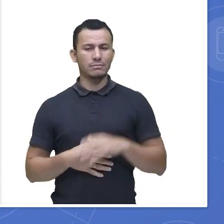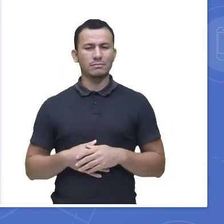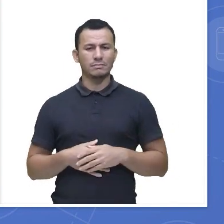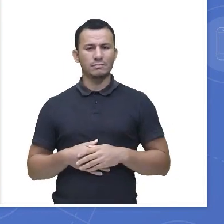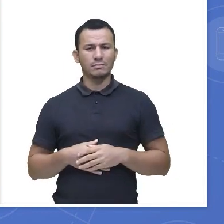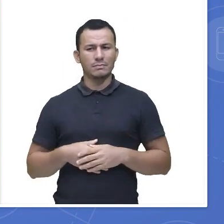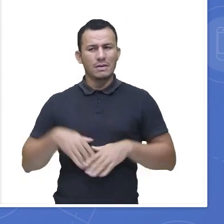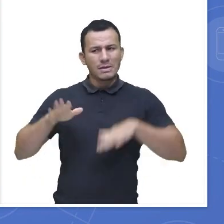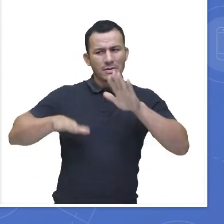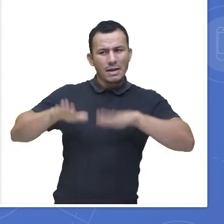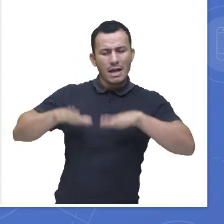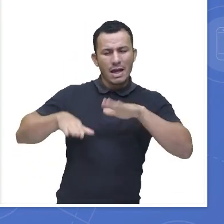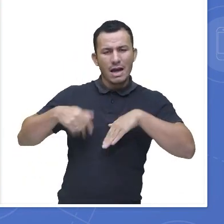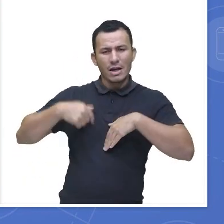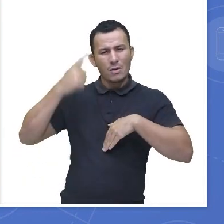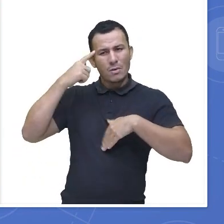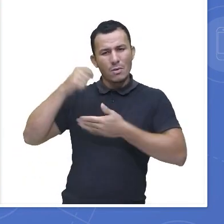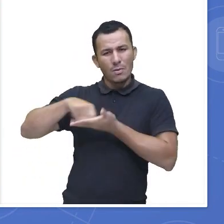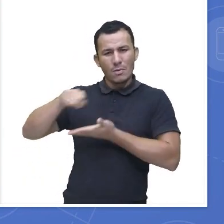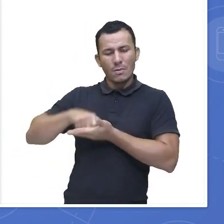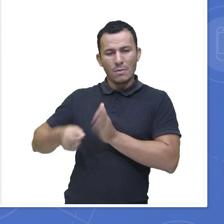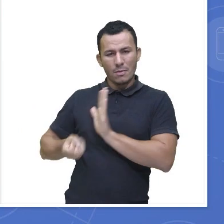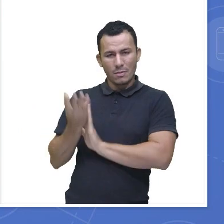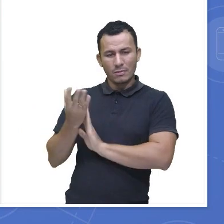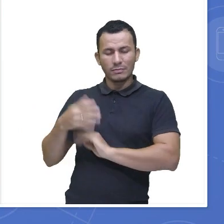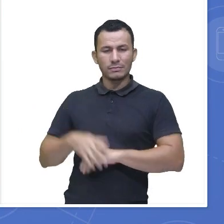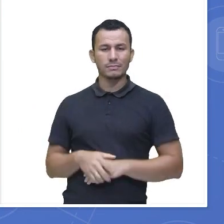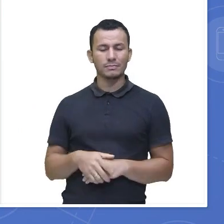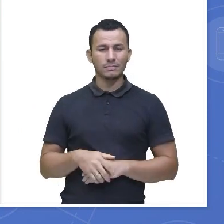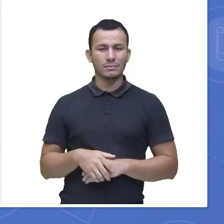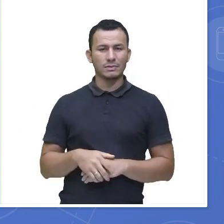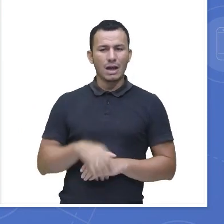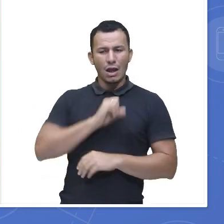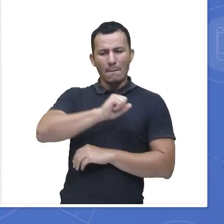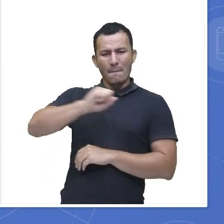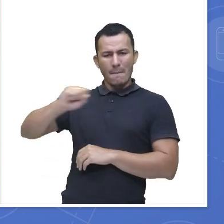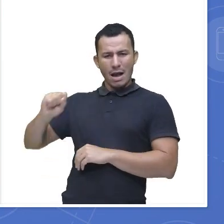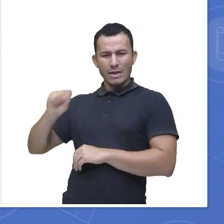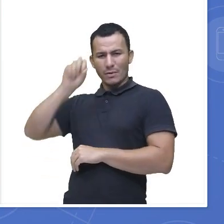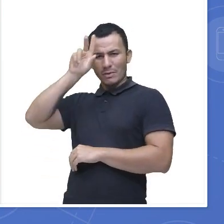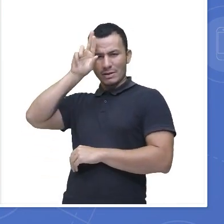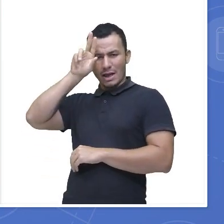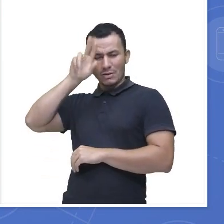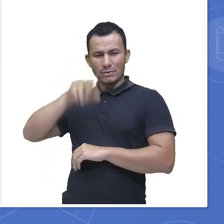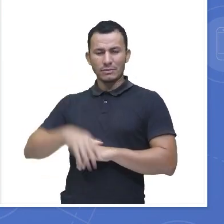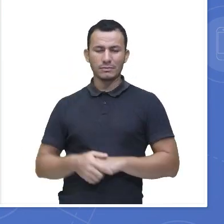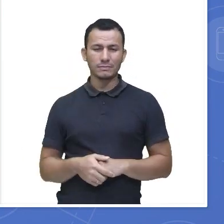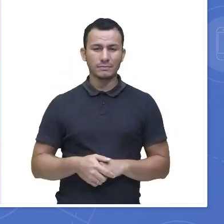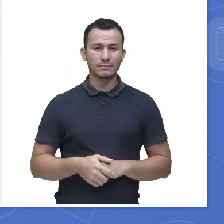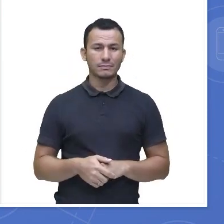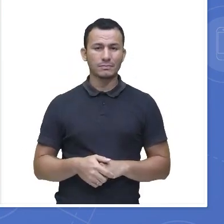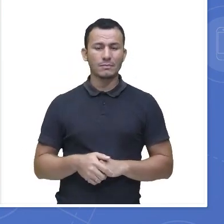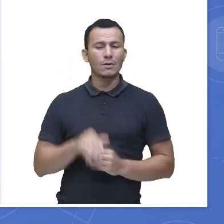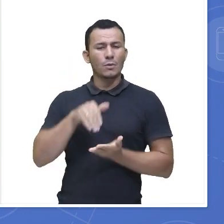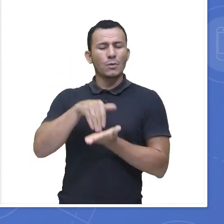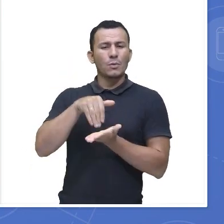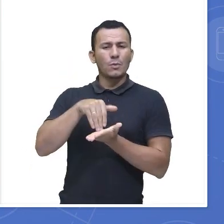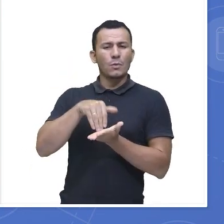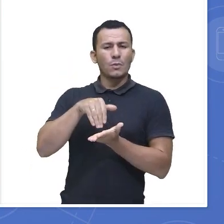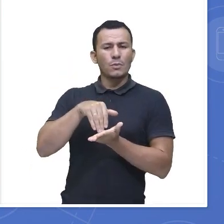poema? Seria a letra B, e matam-se como percevejos? Letra C, o último trovador morreu